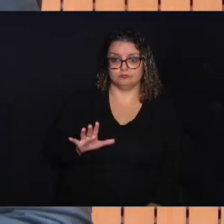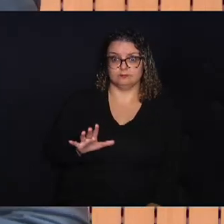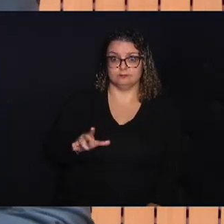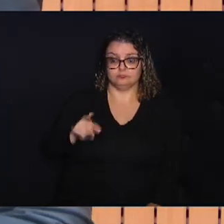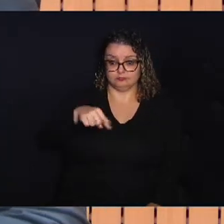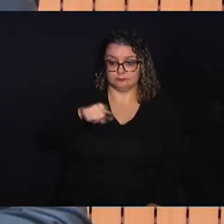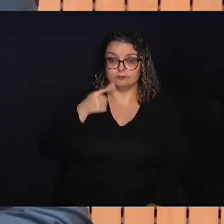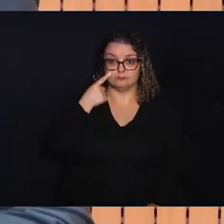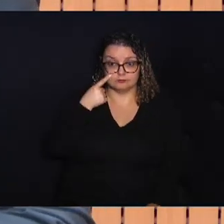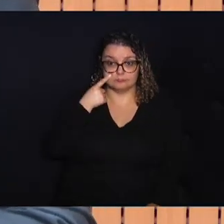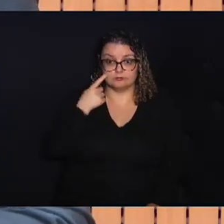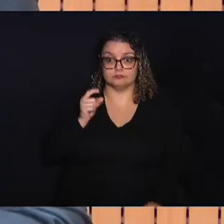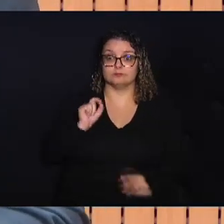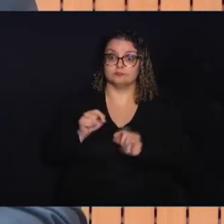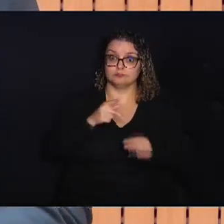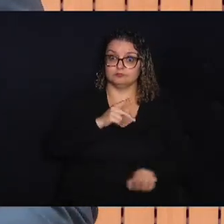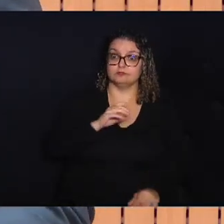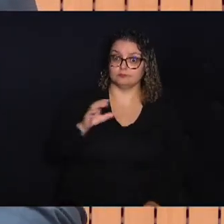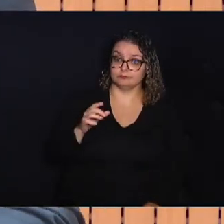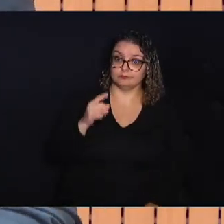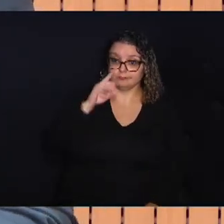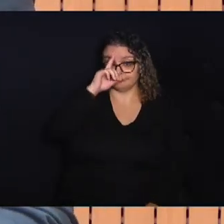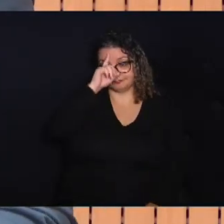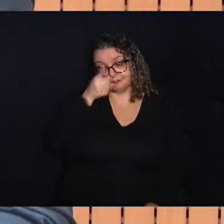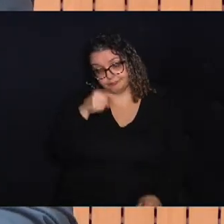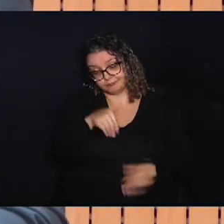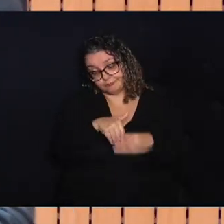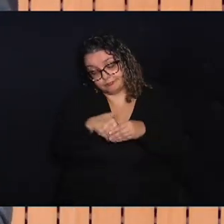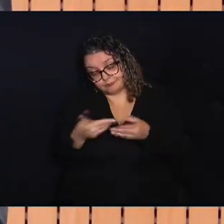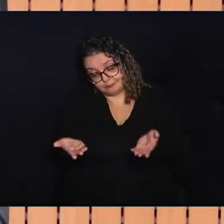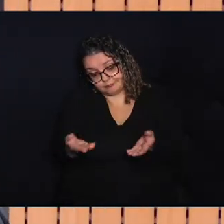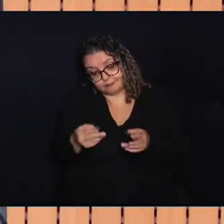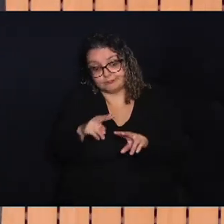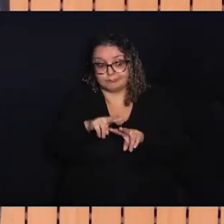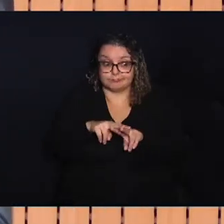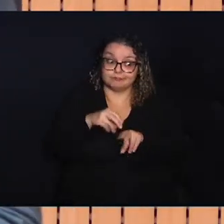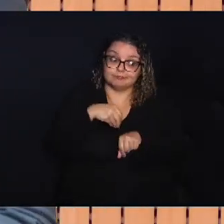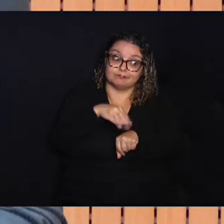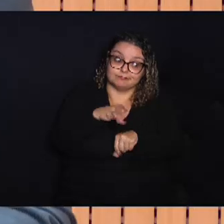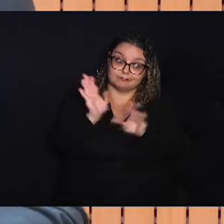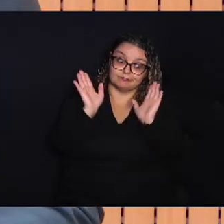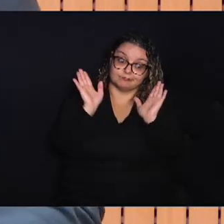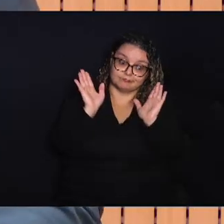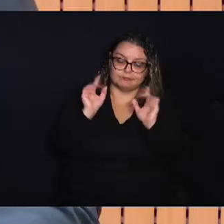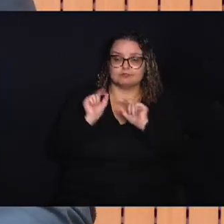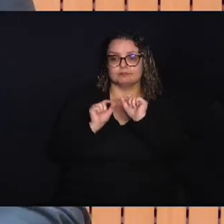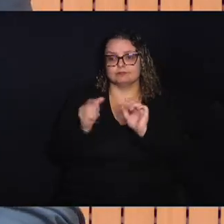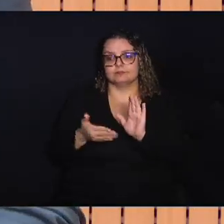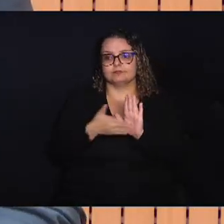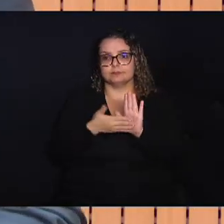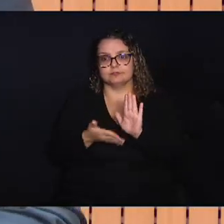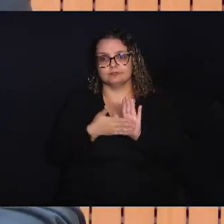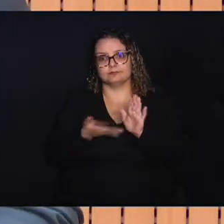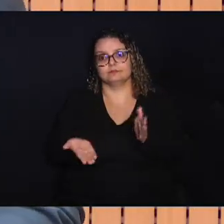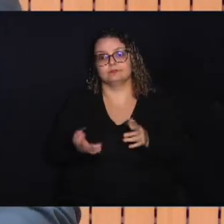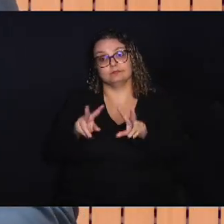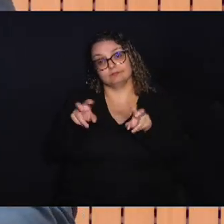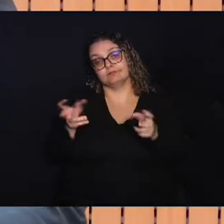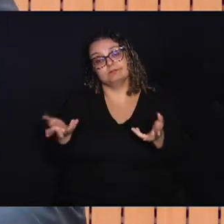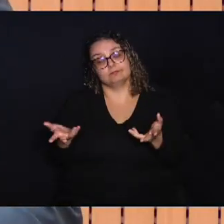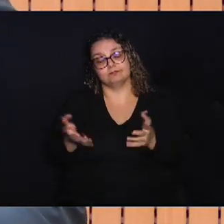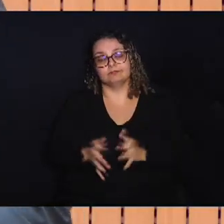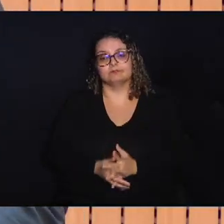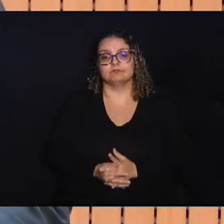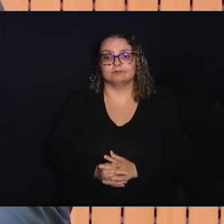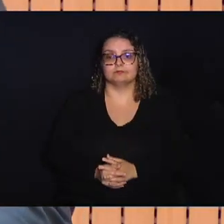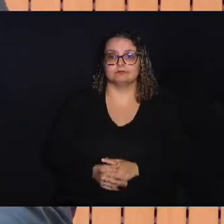vocês viram quem o PCC mandou votar. Então já vai uma dica para vocês aí, quem está propondo esses assuntos. Ao mesmo